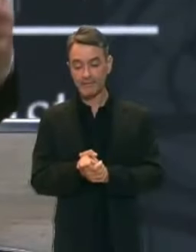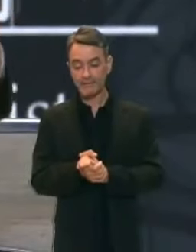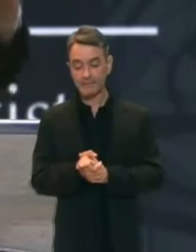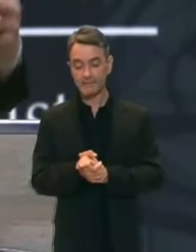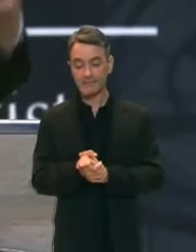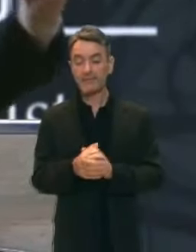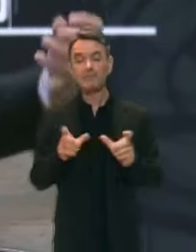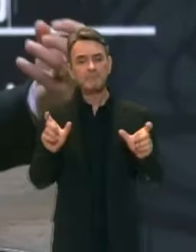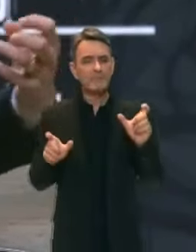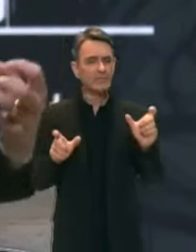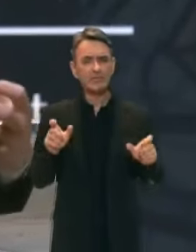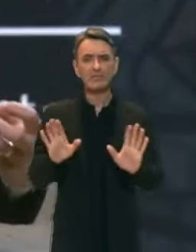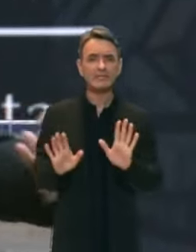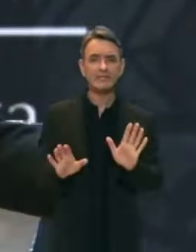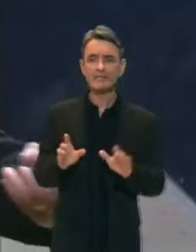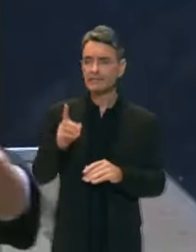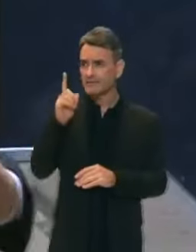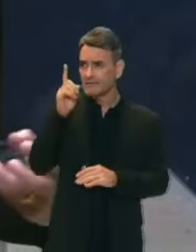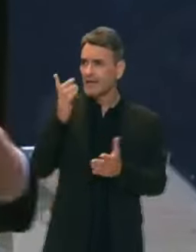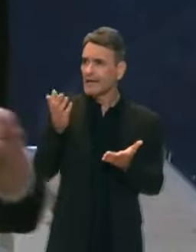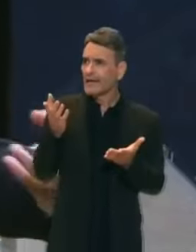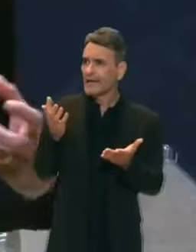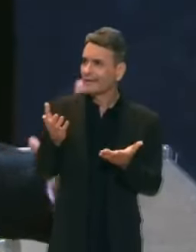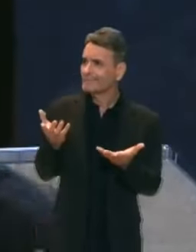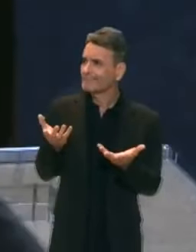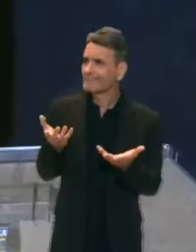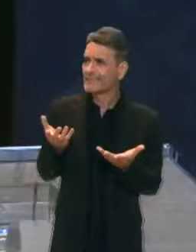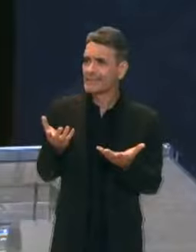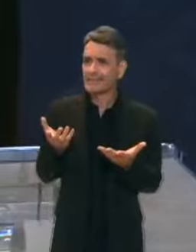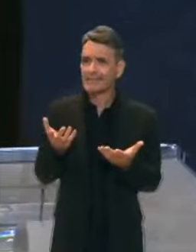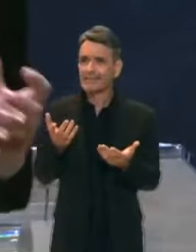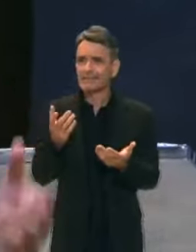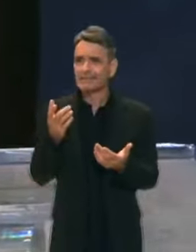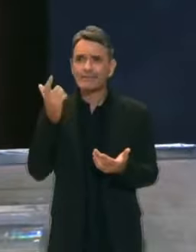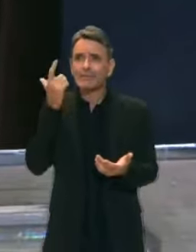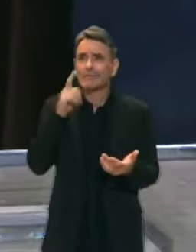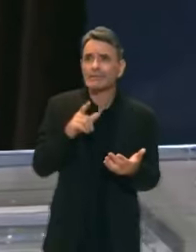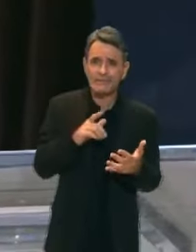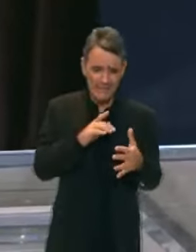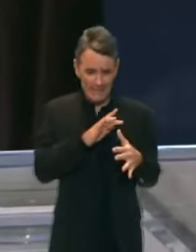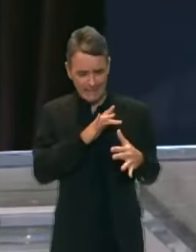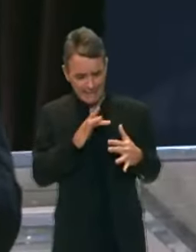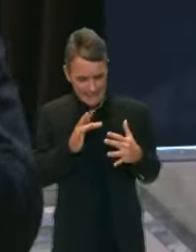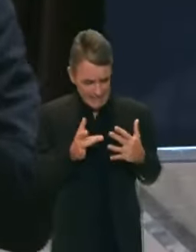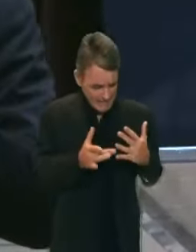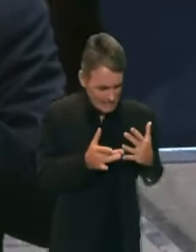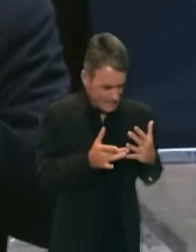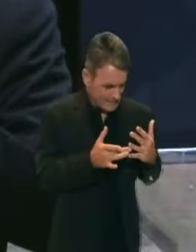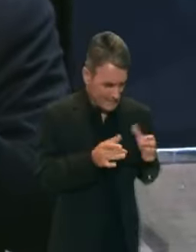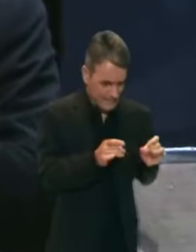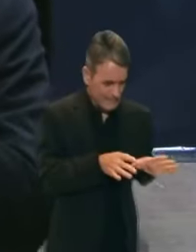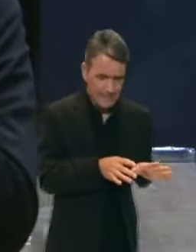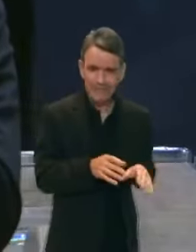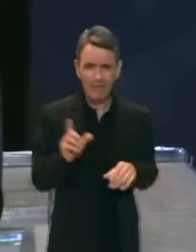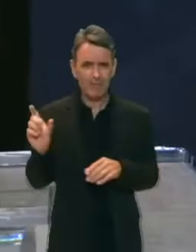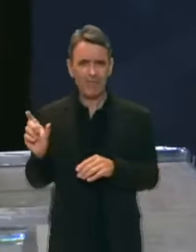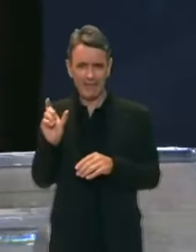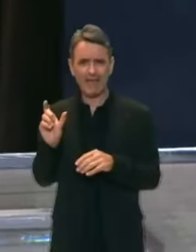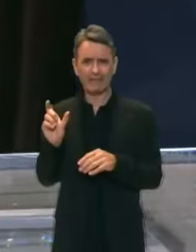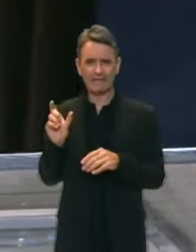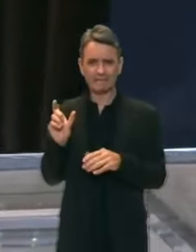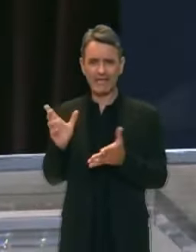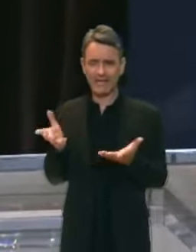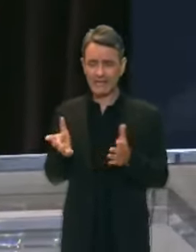Pessoas que têm dificuldade de se desvencilhar do celular e das redes sociais, chama hikikomori.